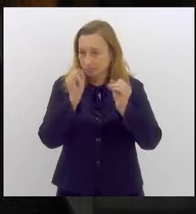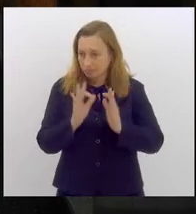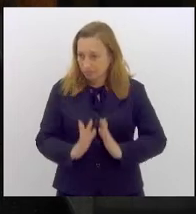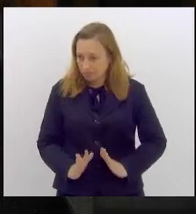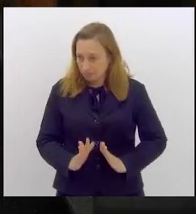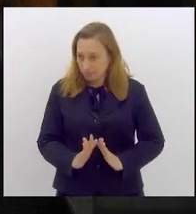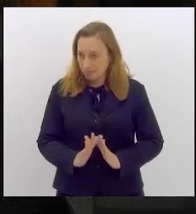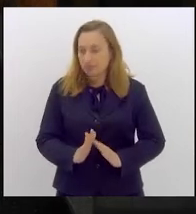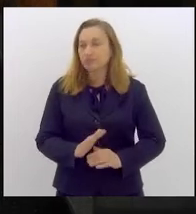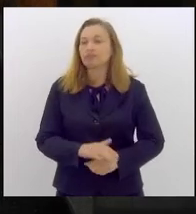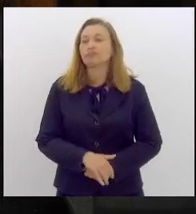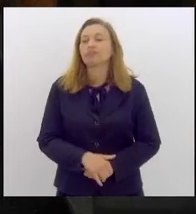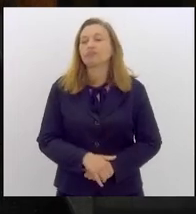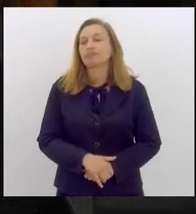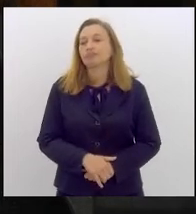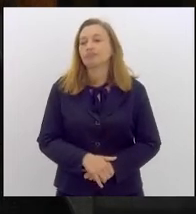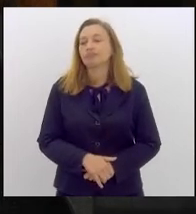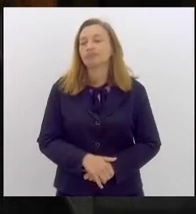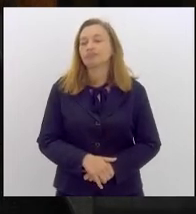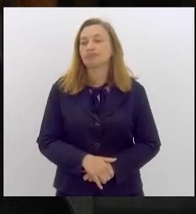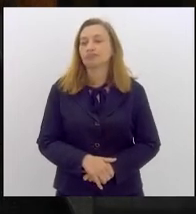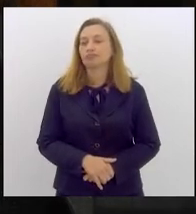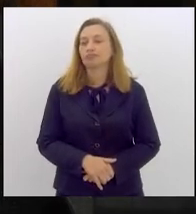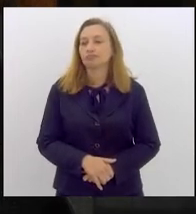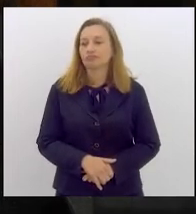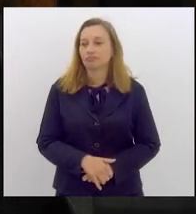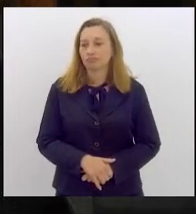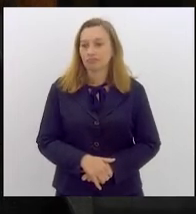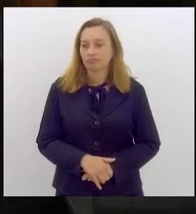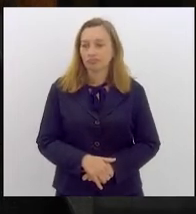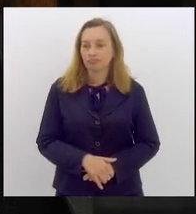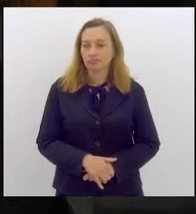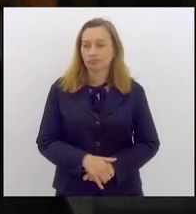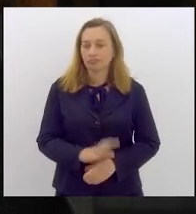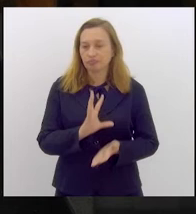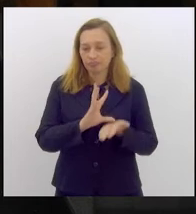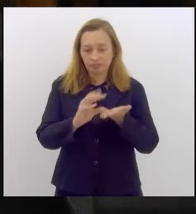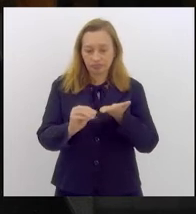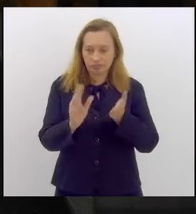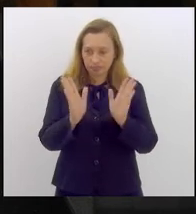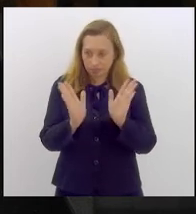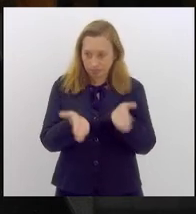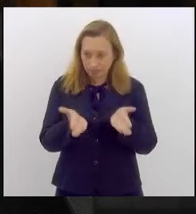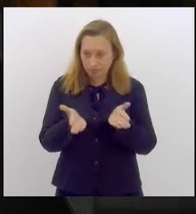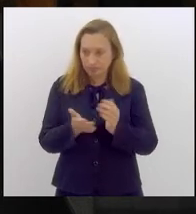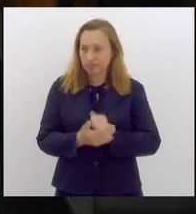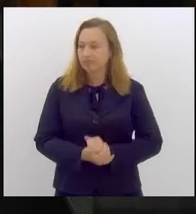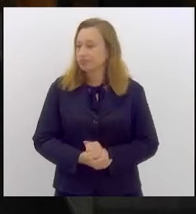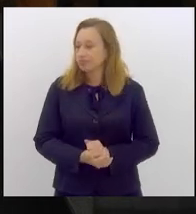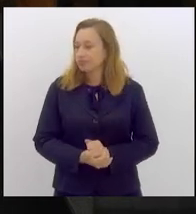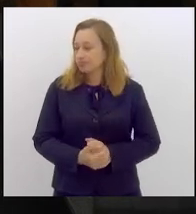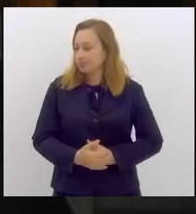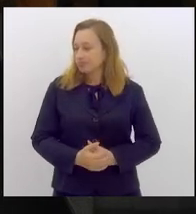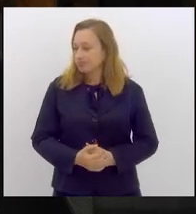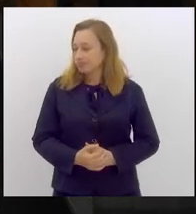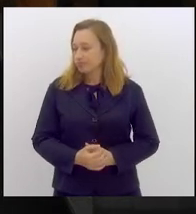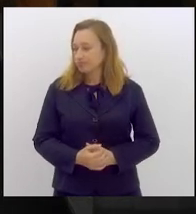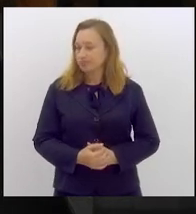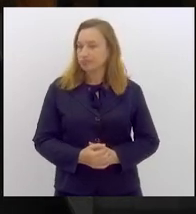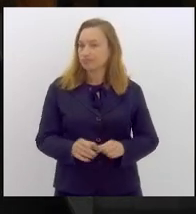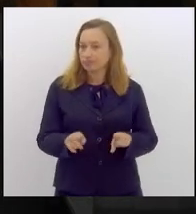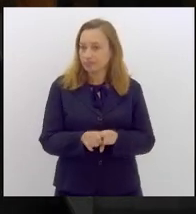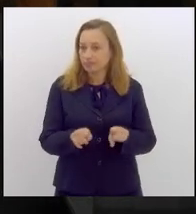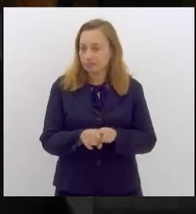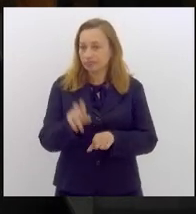explicações mais genéricas sobre a pauta de hoje. E mais ainda,